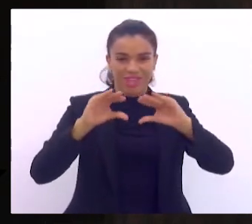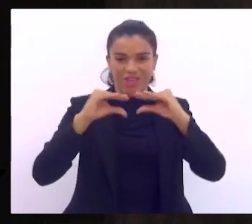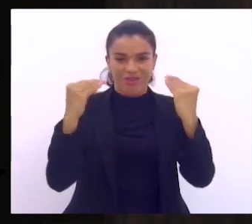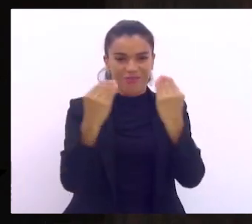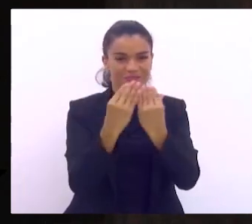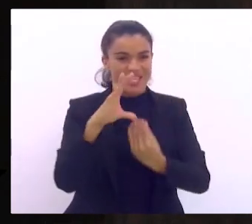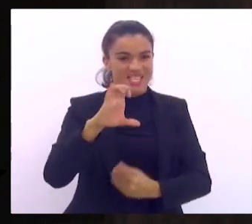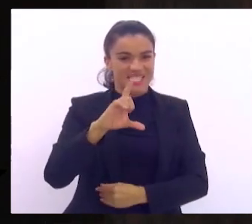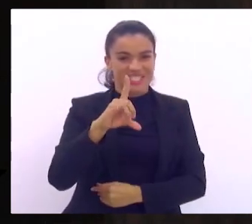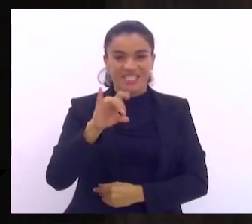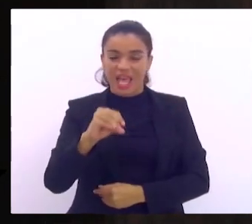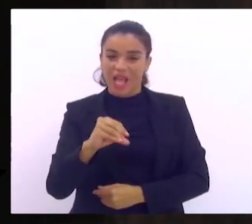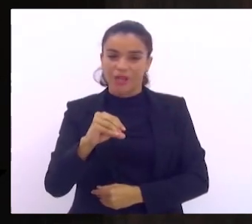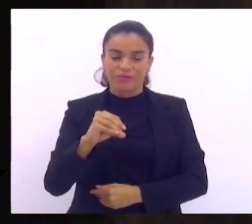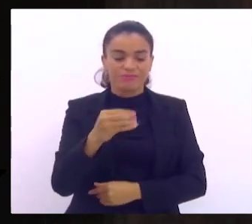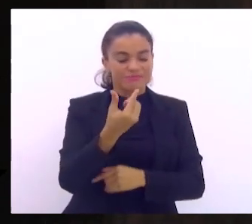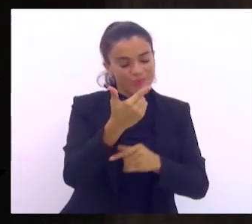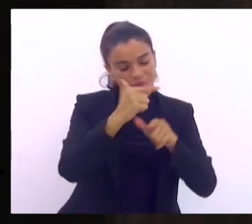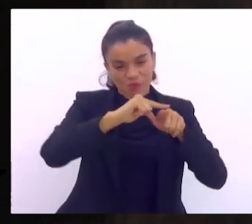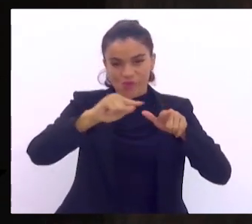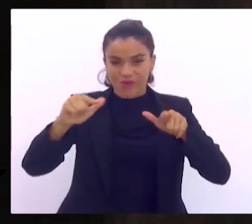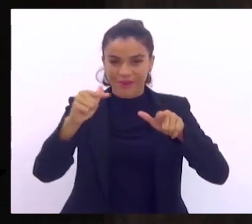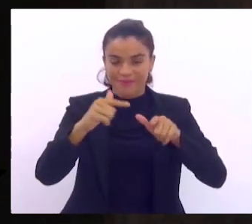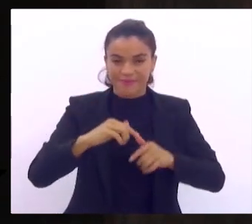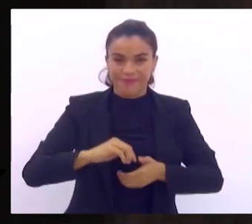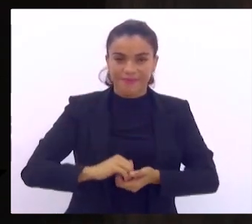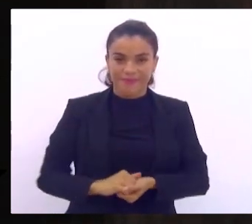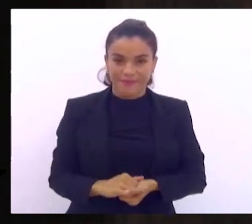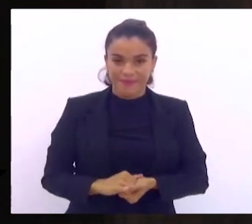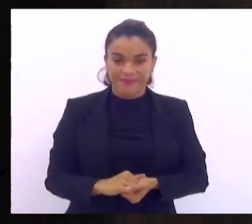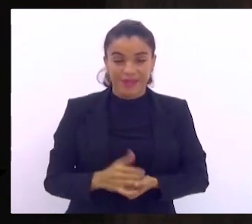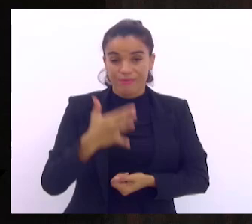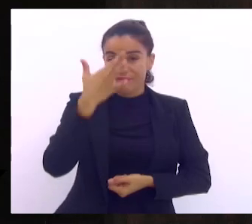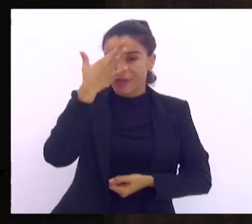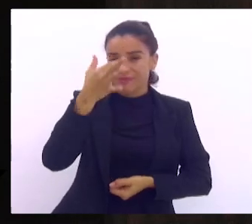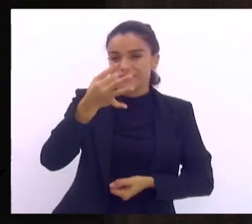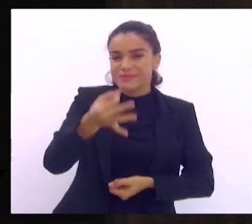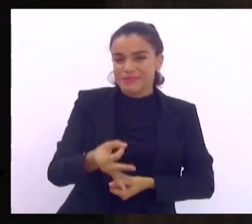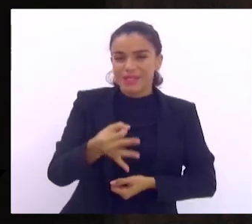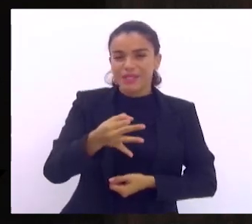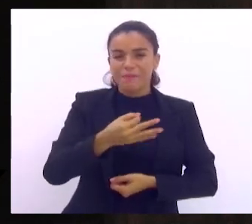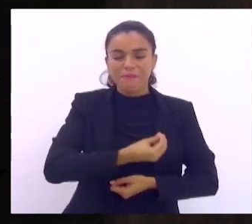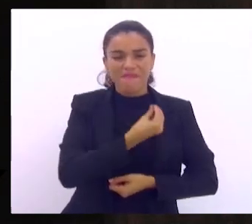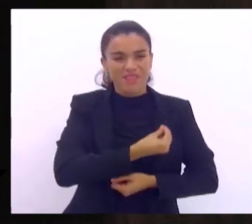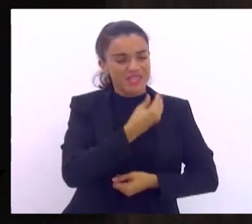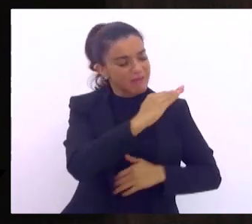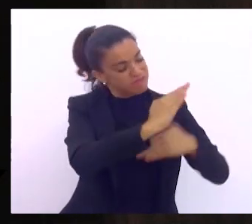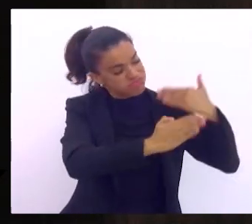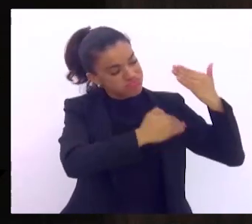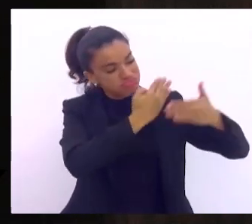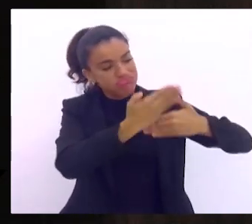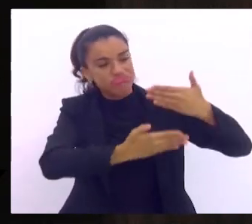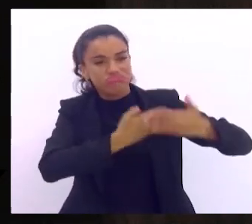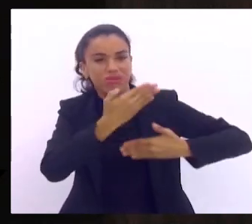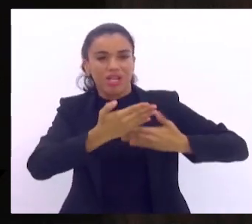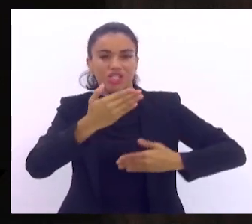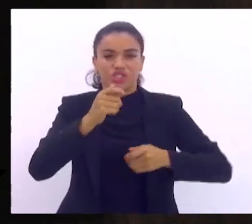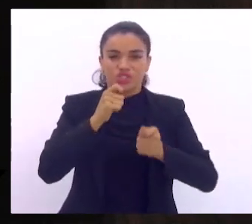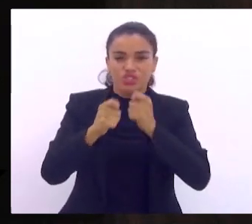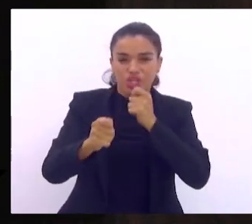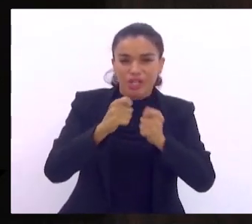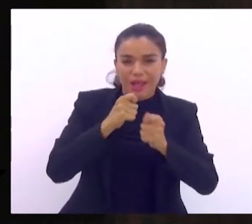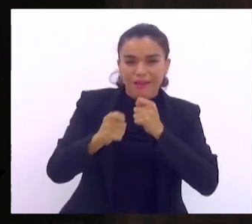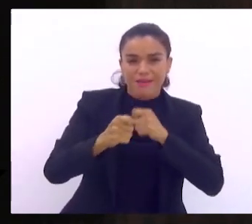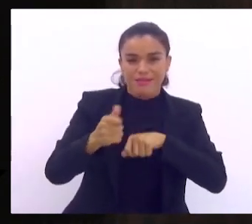presente. Tenho a certeza de que toda a minha carreira como jornalista,